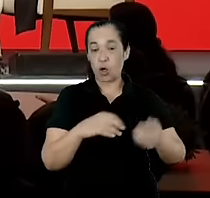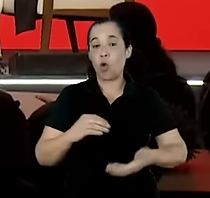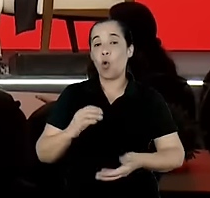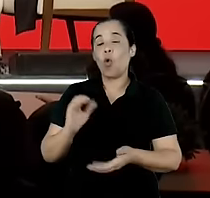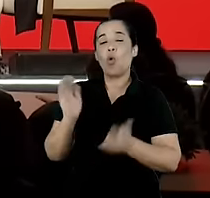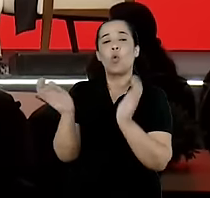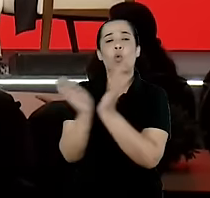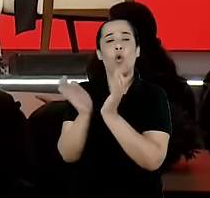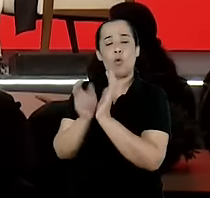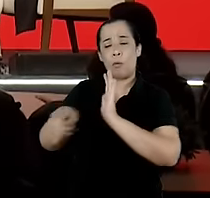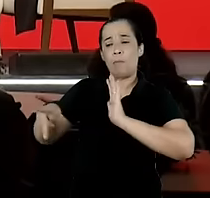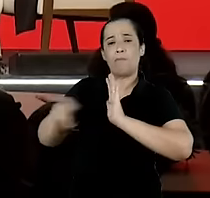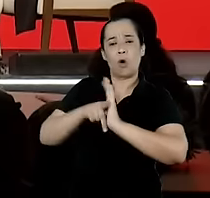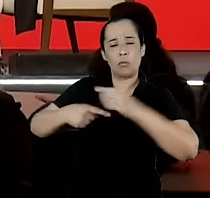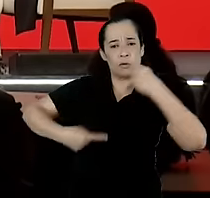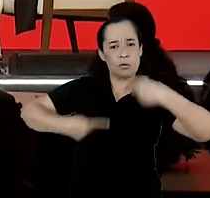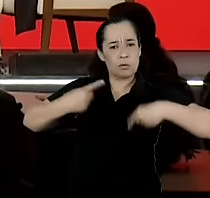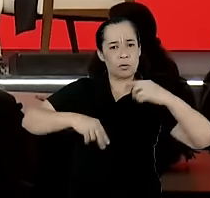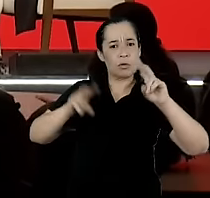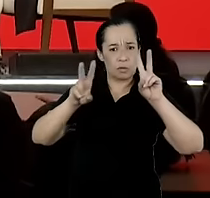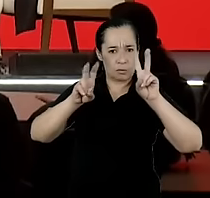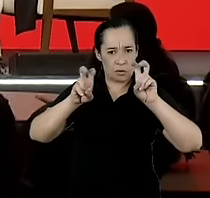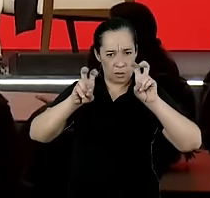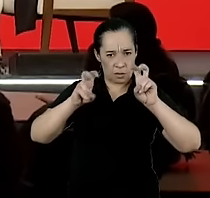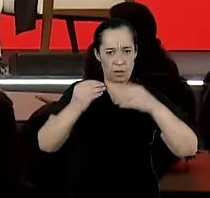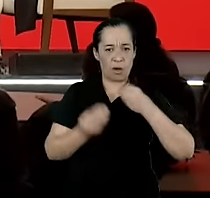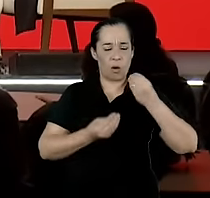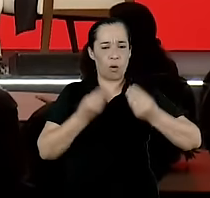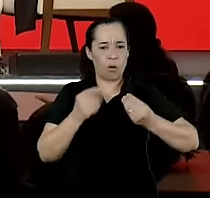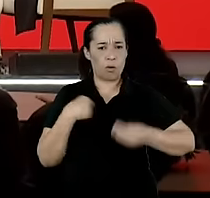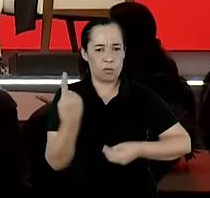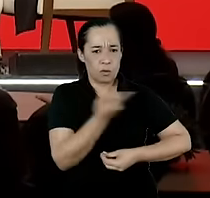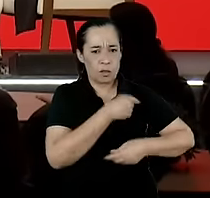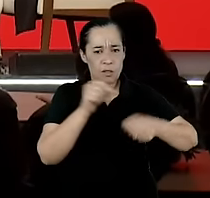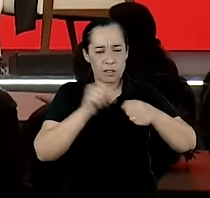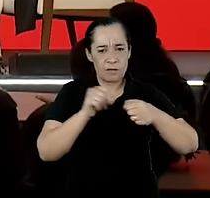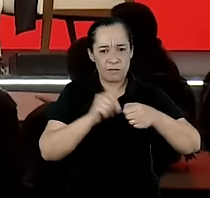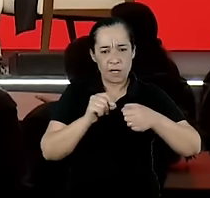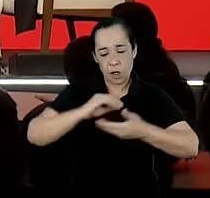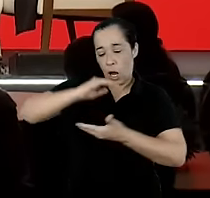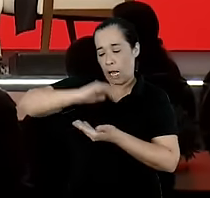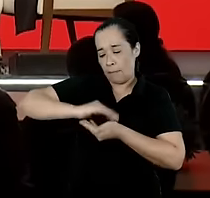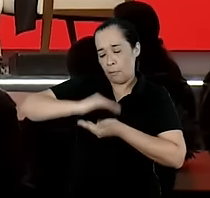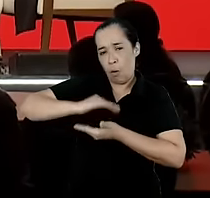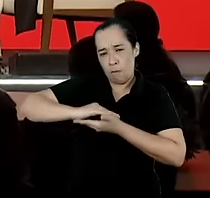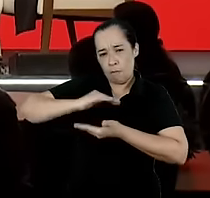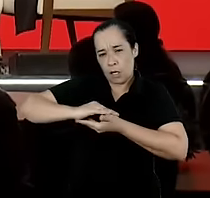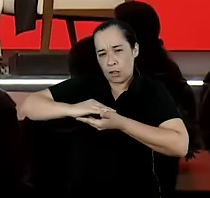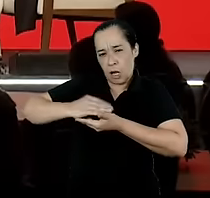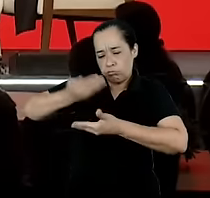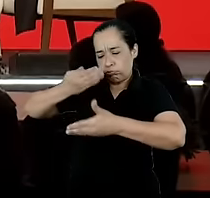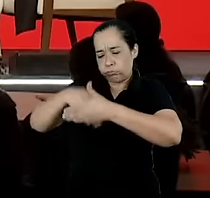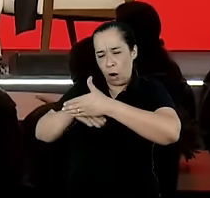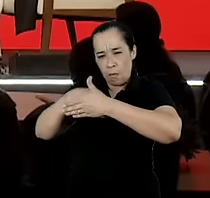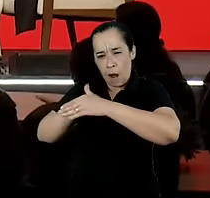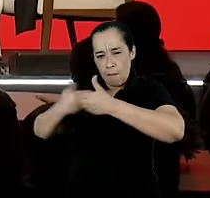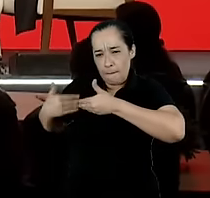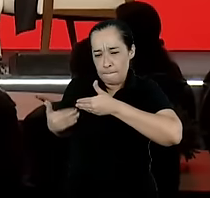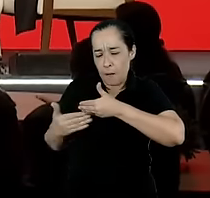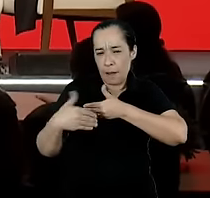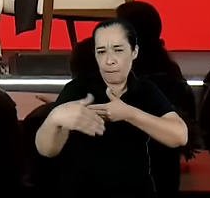essa questão basicamente como a gente faz com que a poupança de longo prazo que a gente capta nos fundos de pensão nas